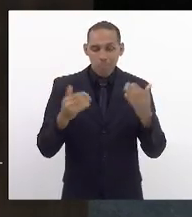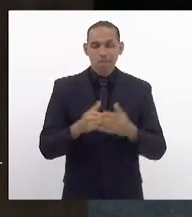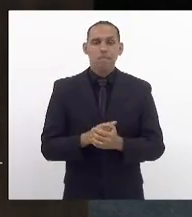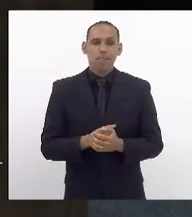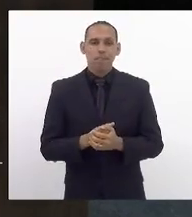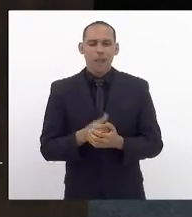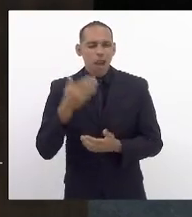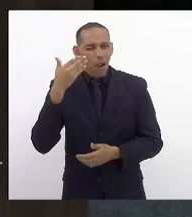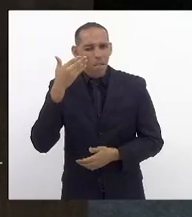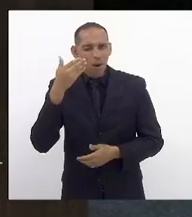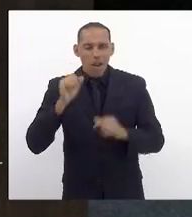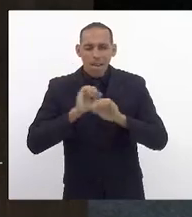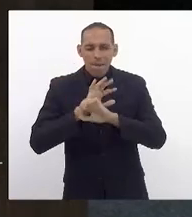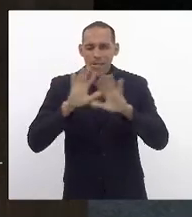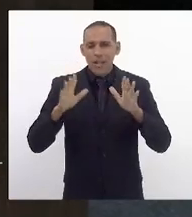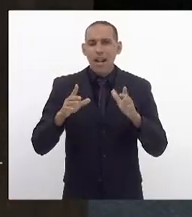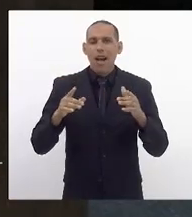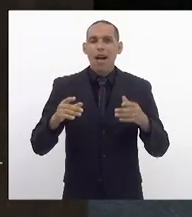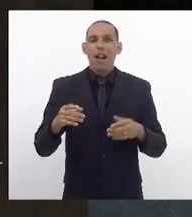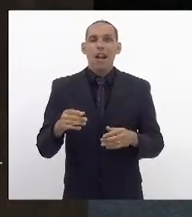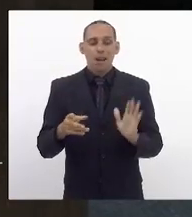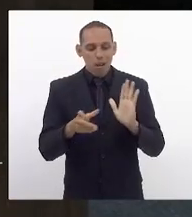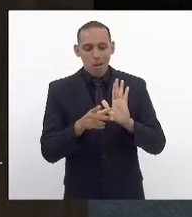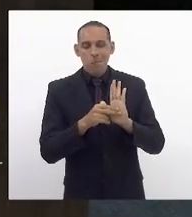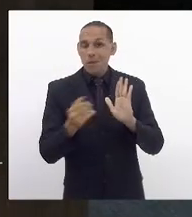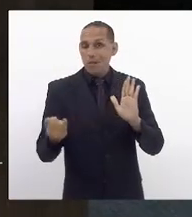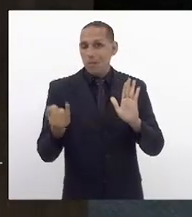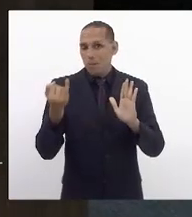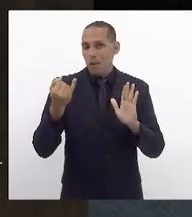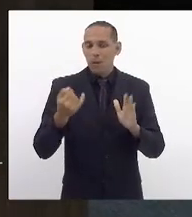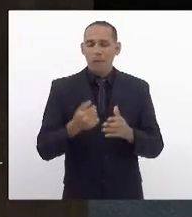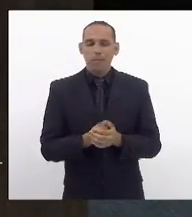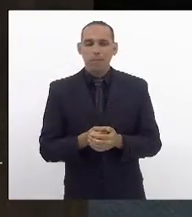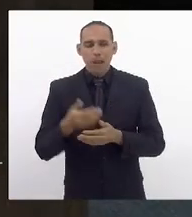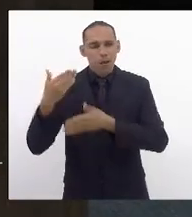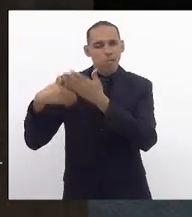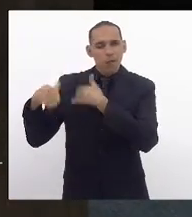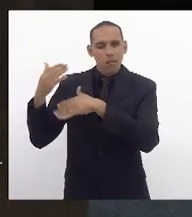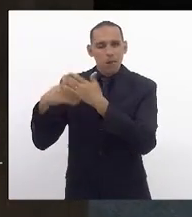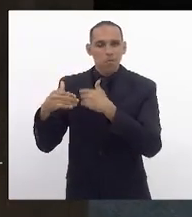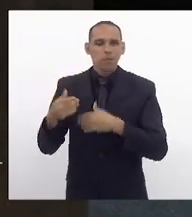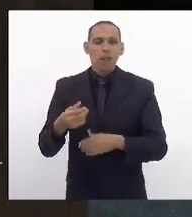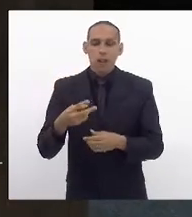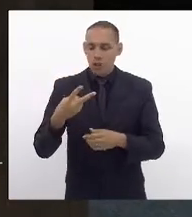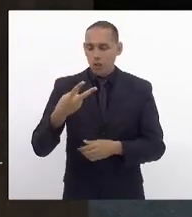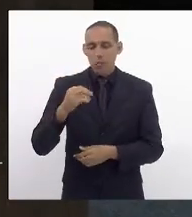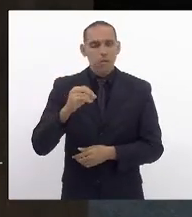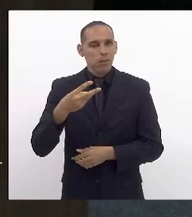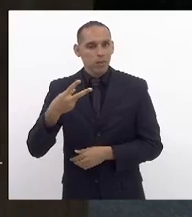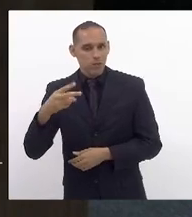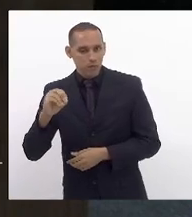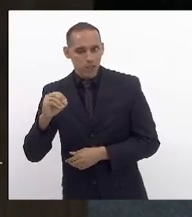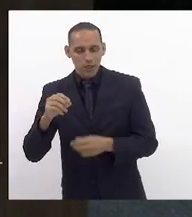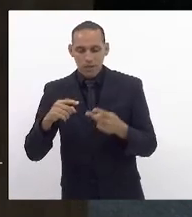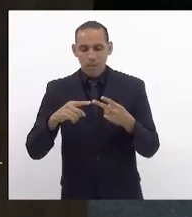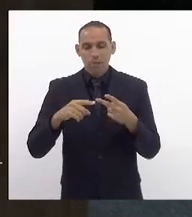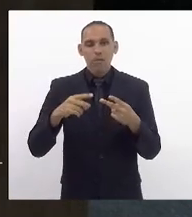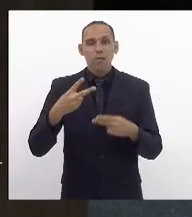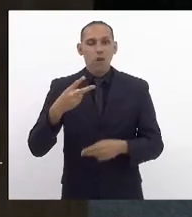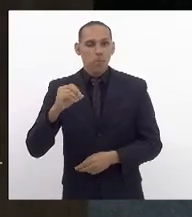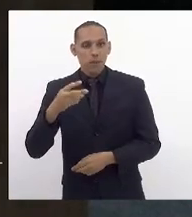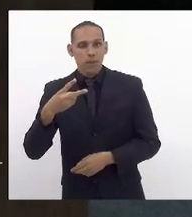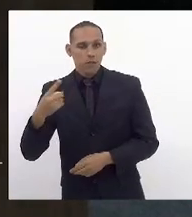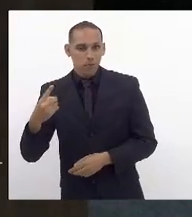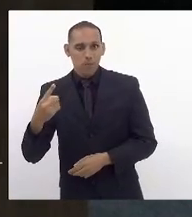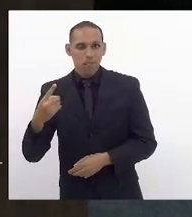importância desta emenda constitucional. Nos anos de 2020 e 2021, a